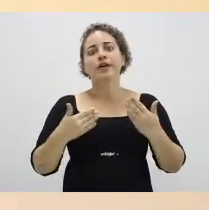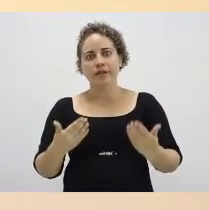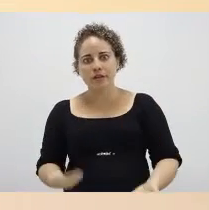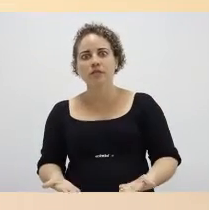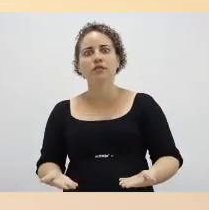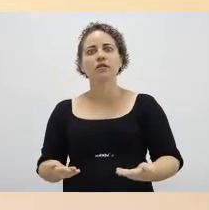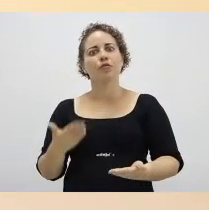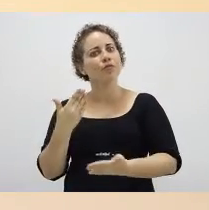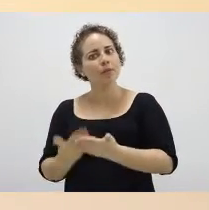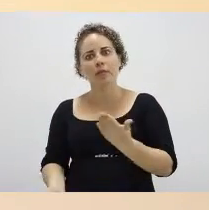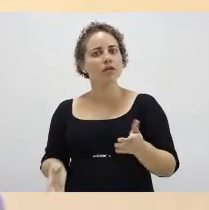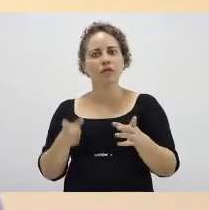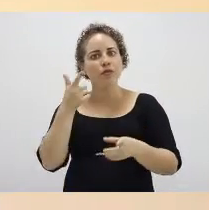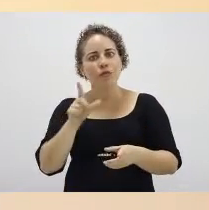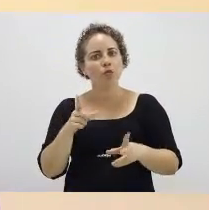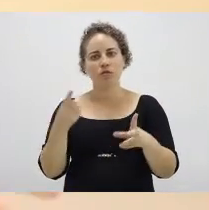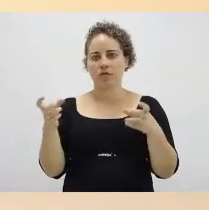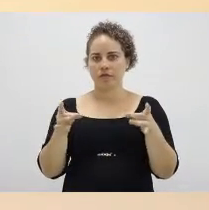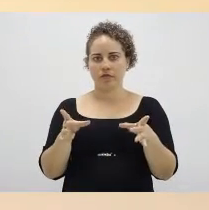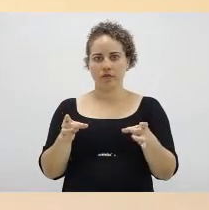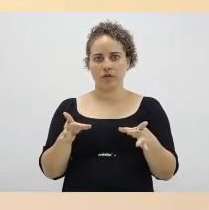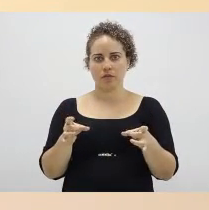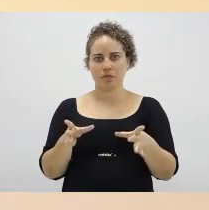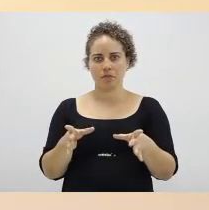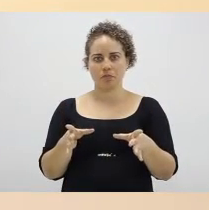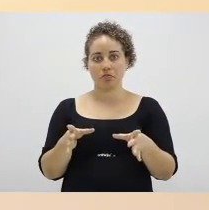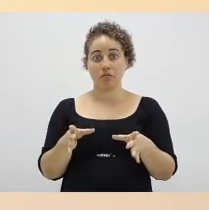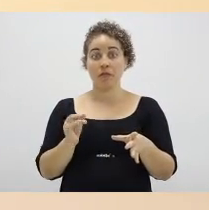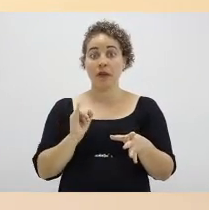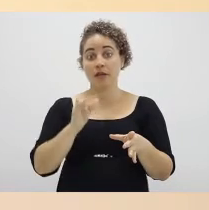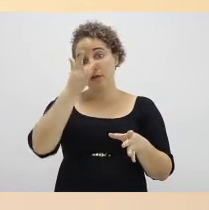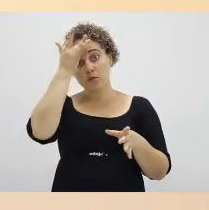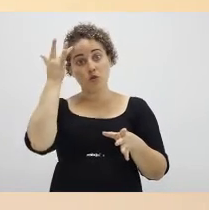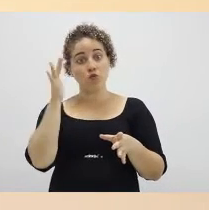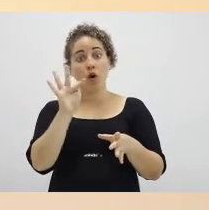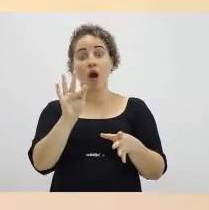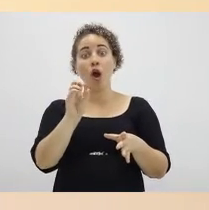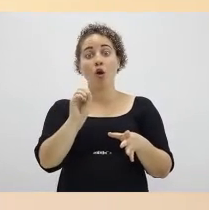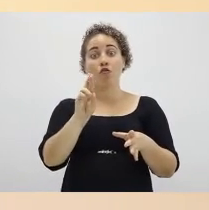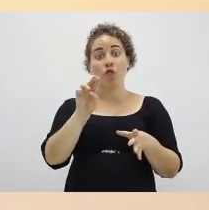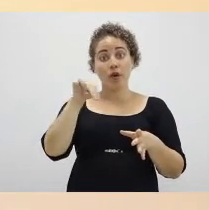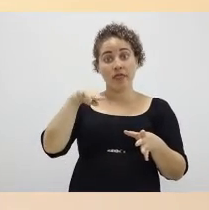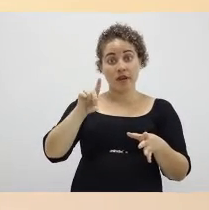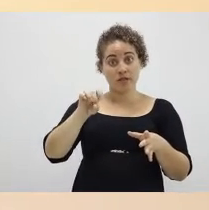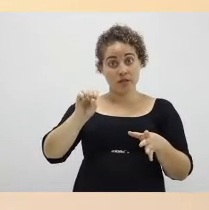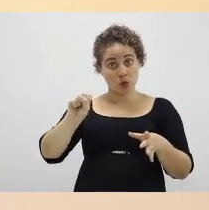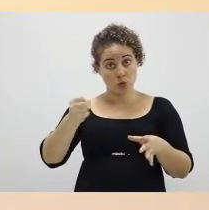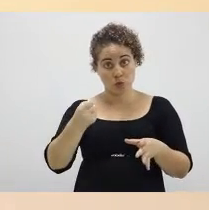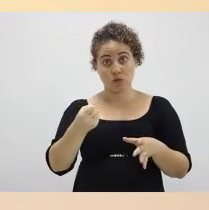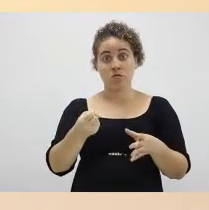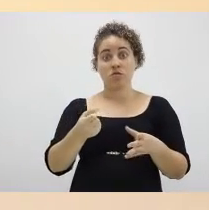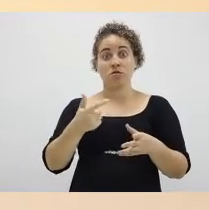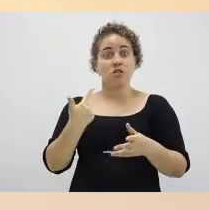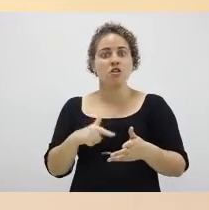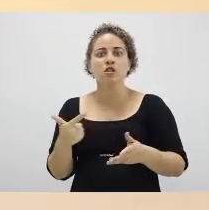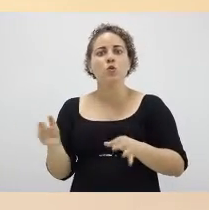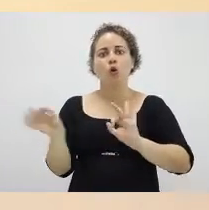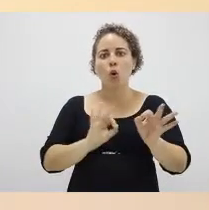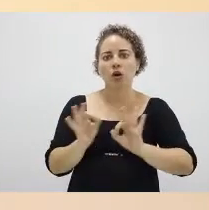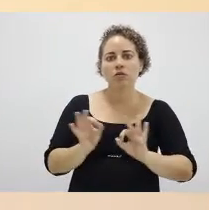perder vendas. Se o nosso fornecedor ele não tem uma logística de entrega adequada, eu